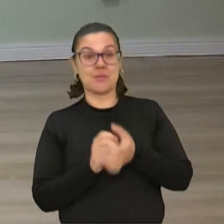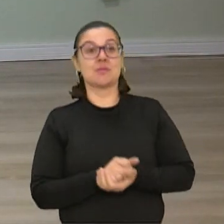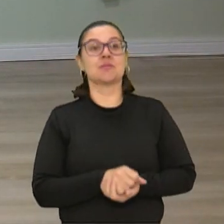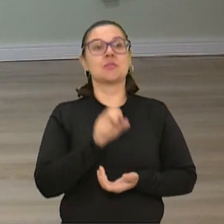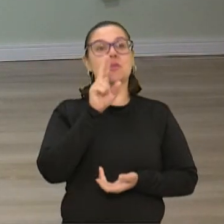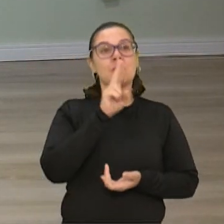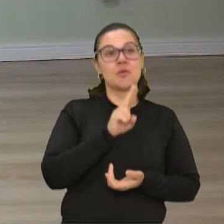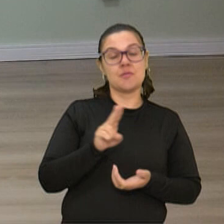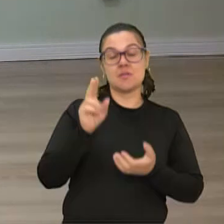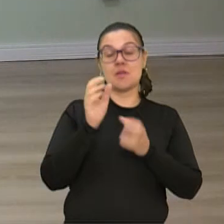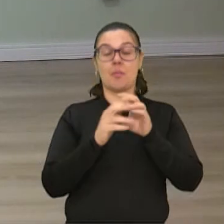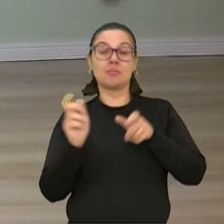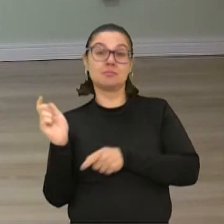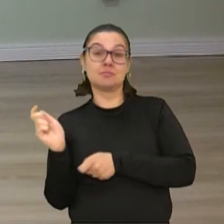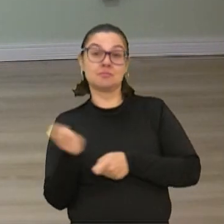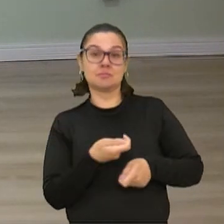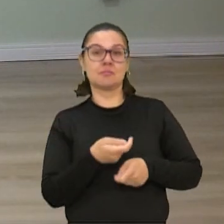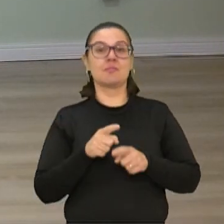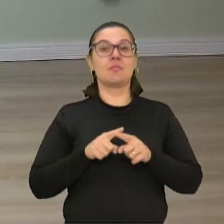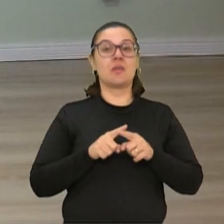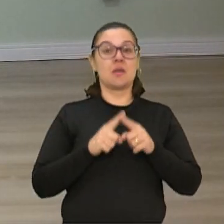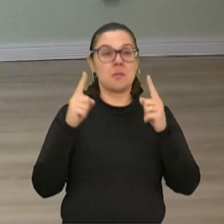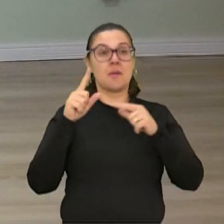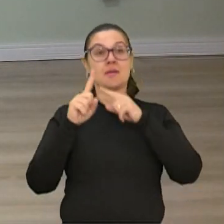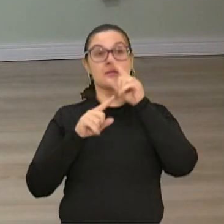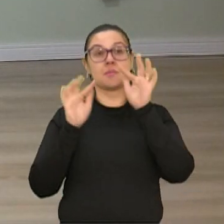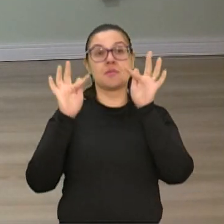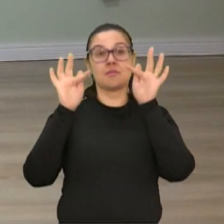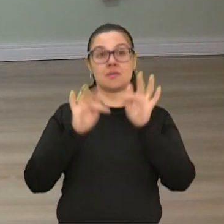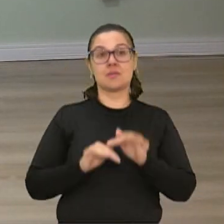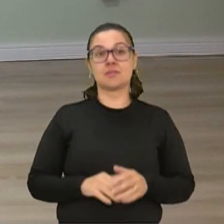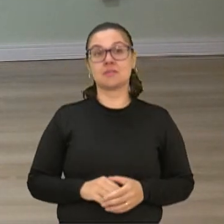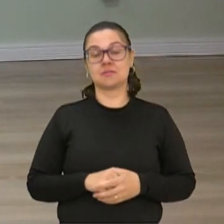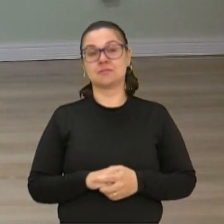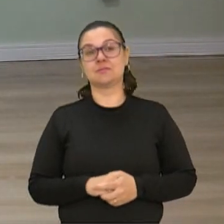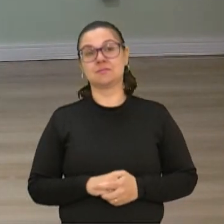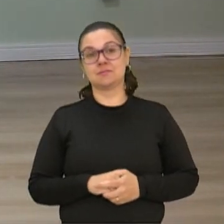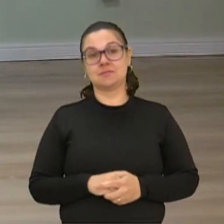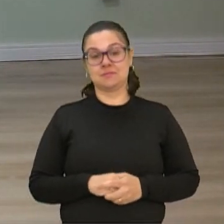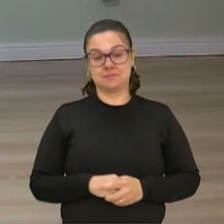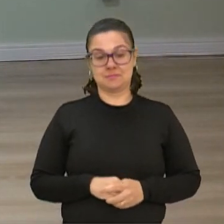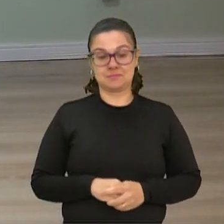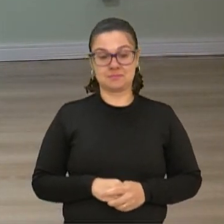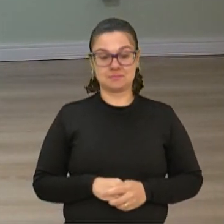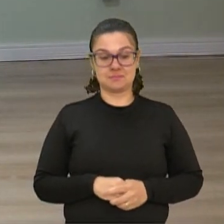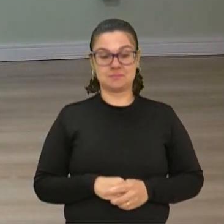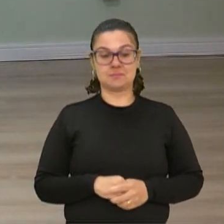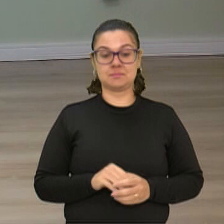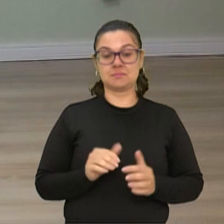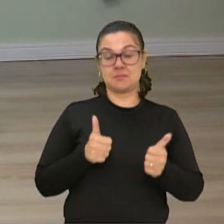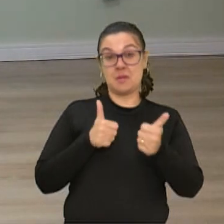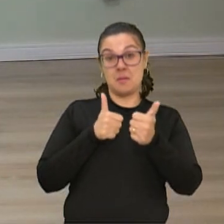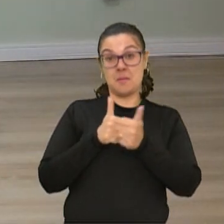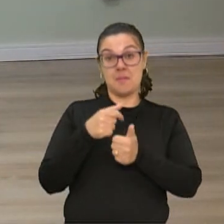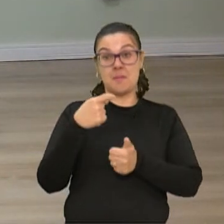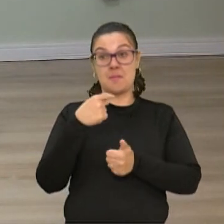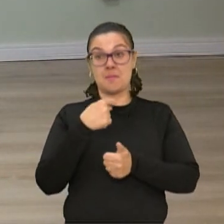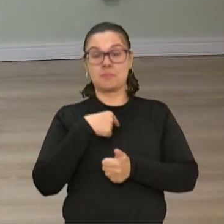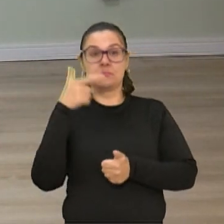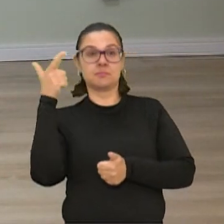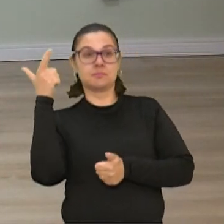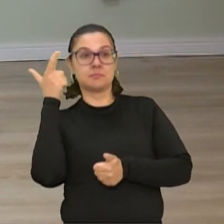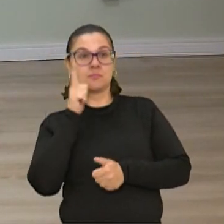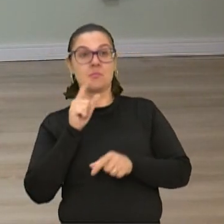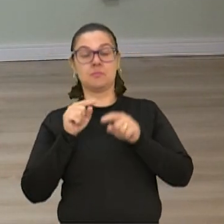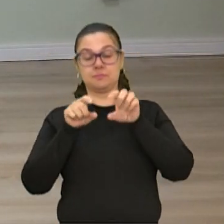vou usar a bolinha de tênis, mas ela vai ser depois, então eu vou deixar aqui do lado, no cantinho, próximo a mim, para que eu possa